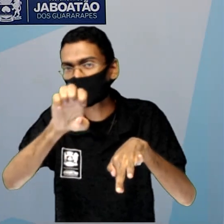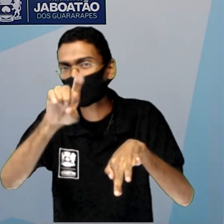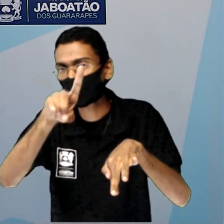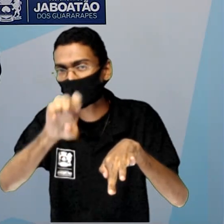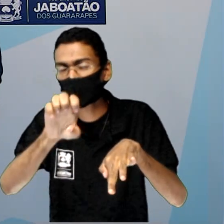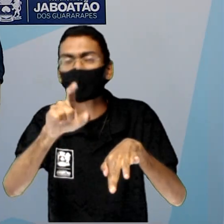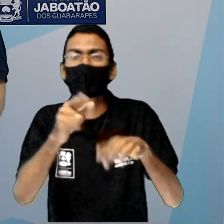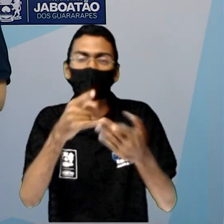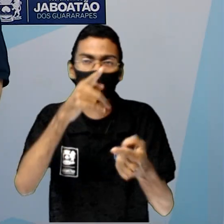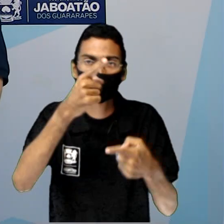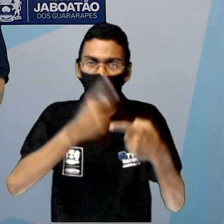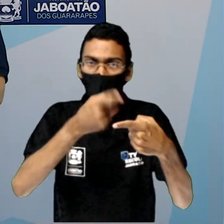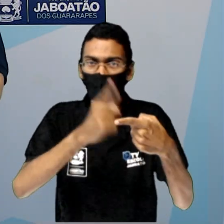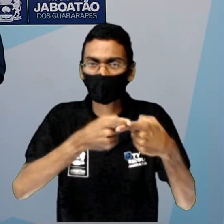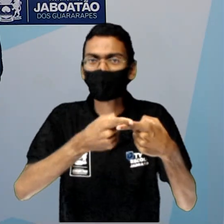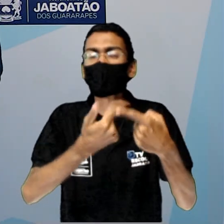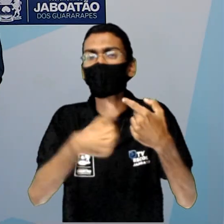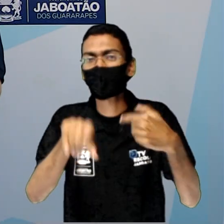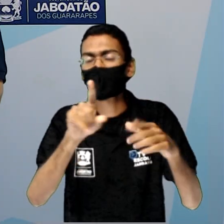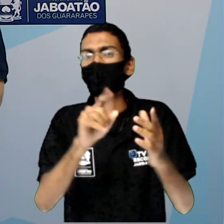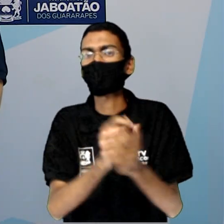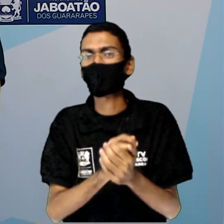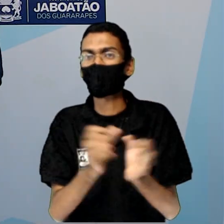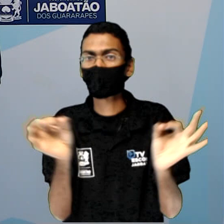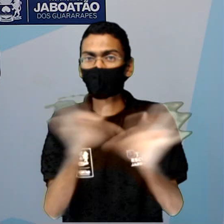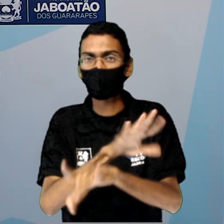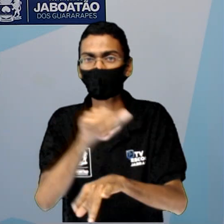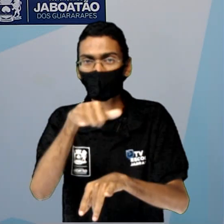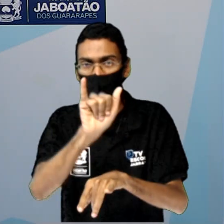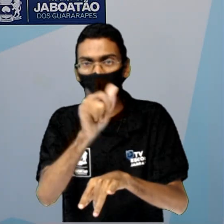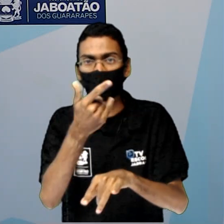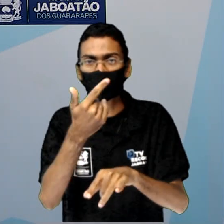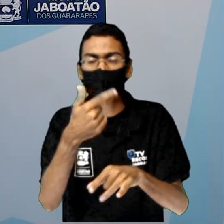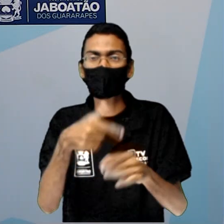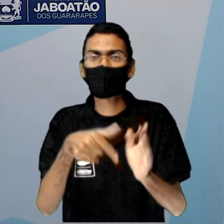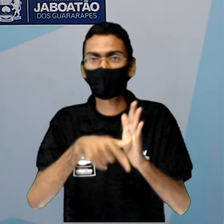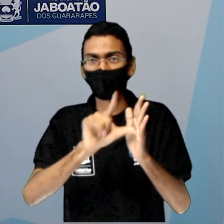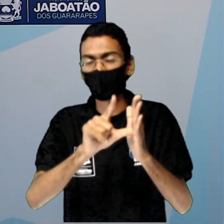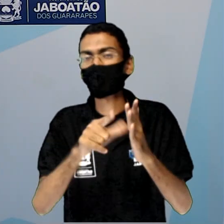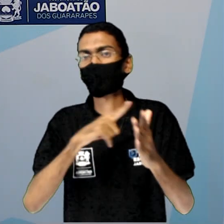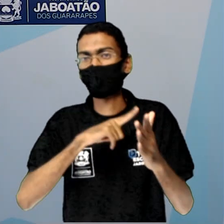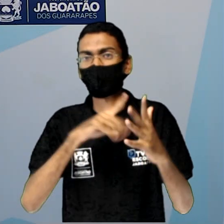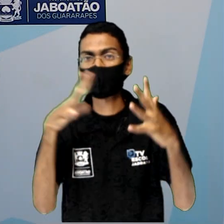infinitivo terminou em Y e antes tinha uma consoante.